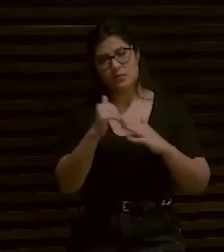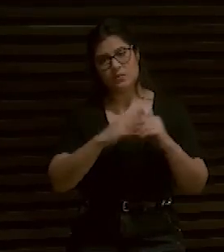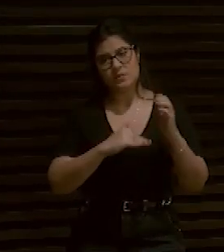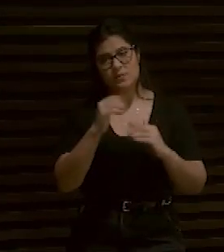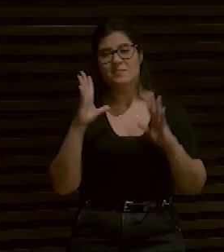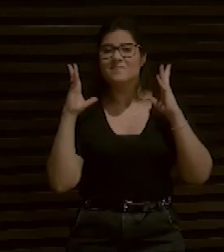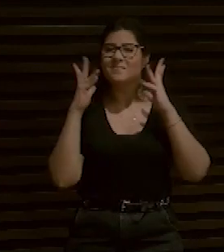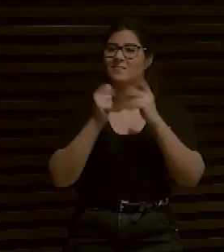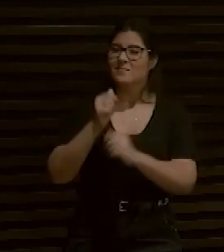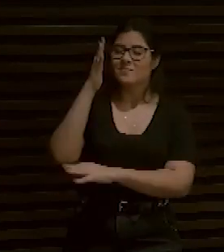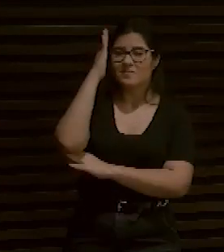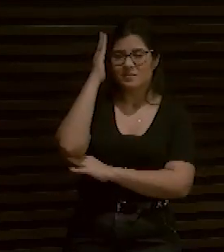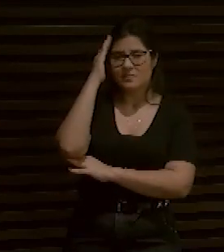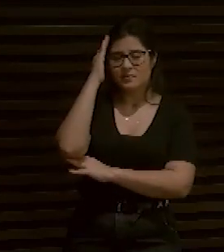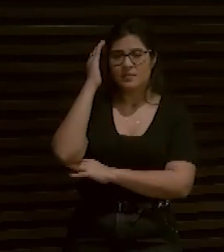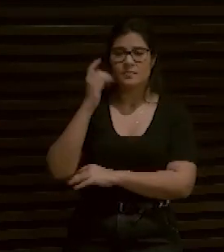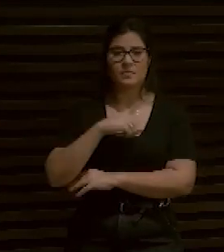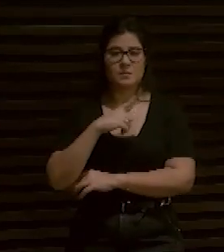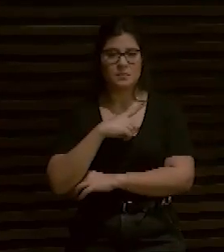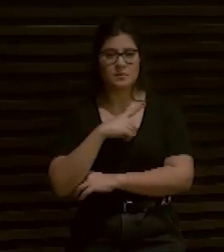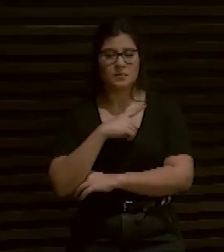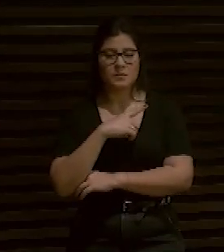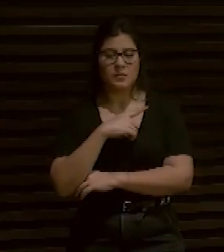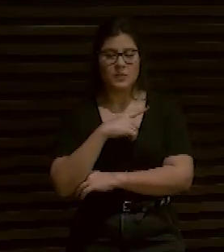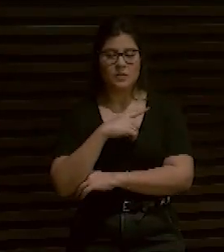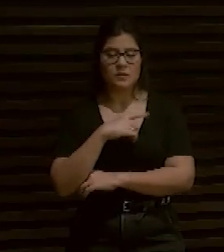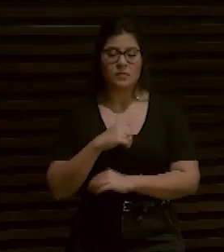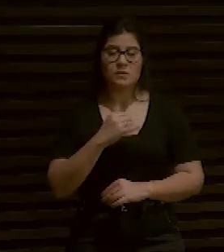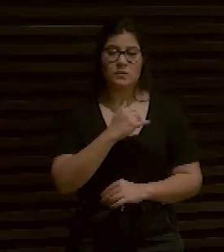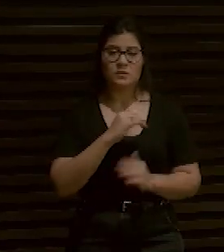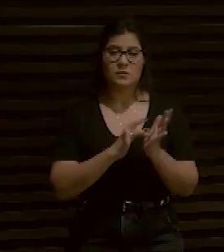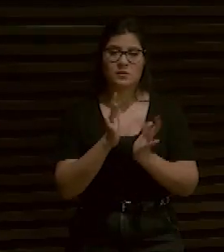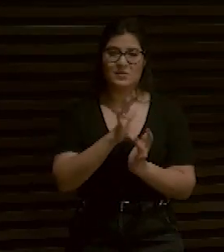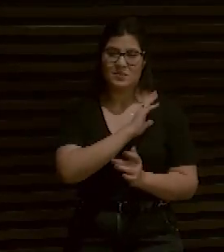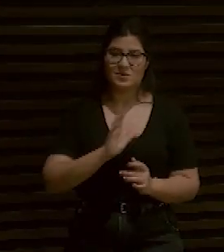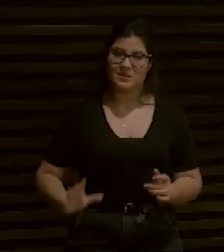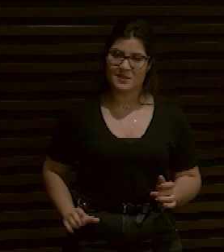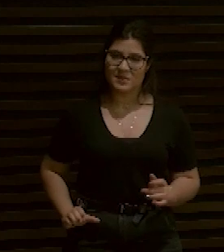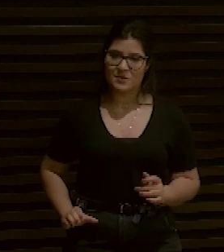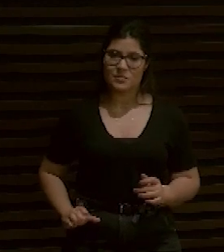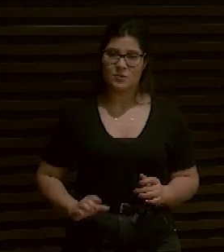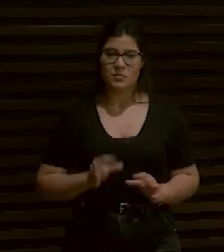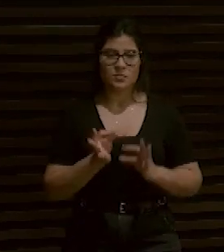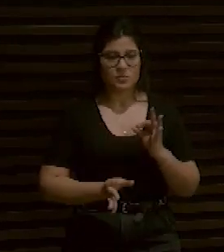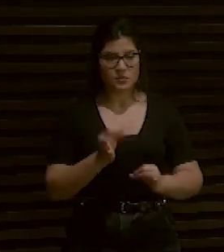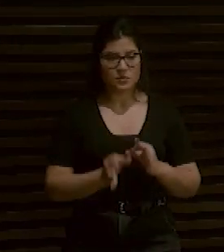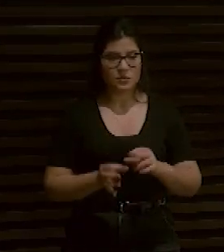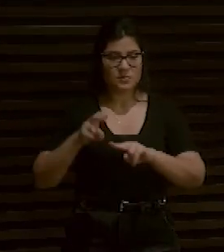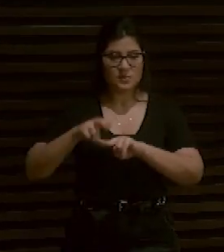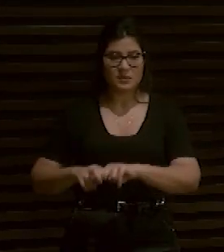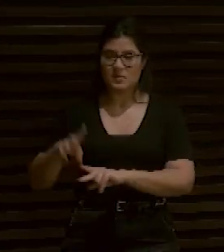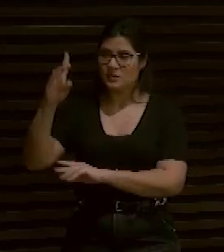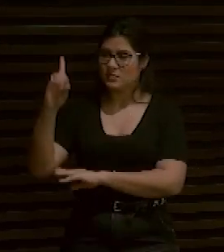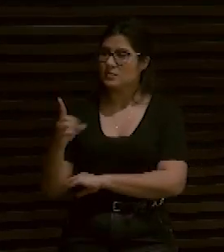Que maravilha a gente saber que a gente tem Jesus Cristo, o justo, assentado à direita do